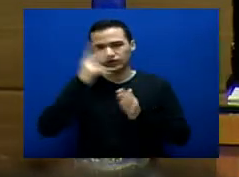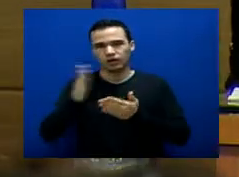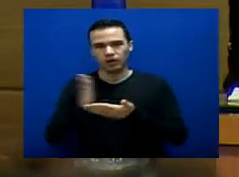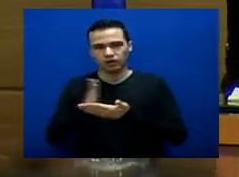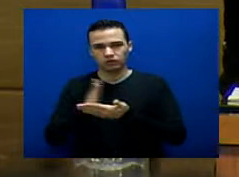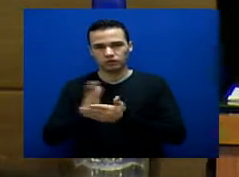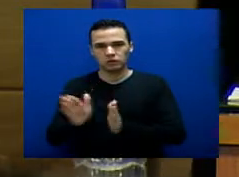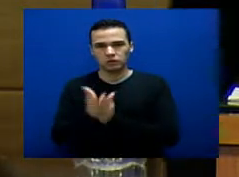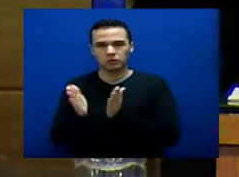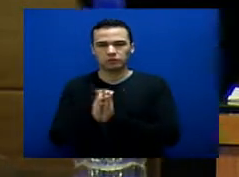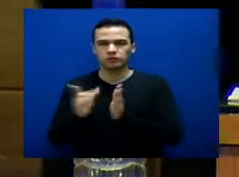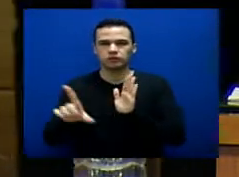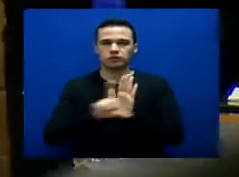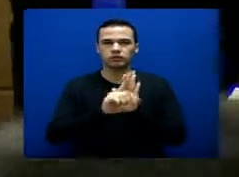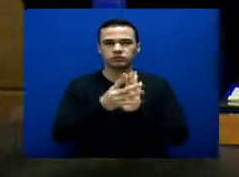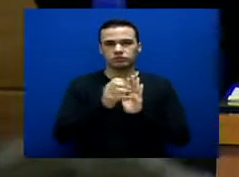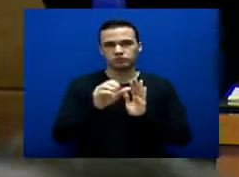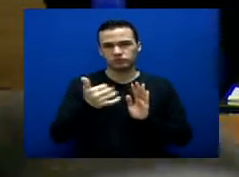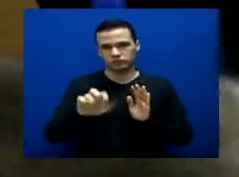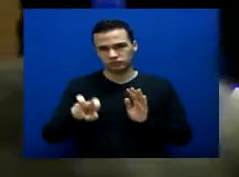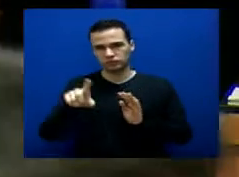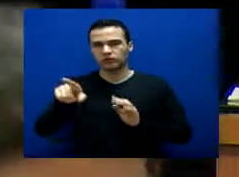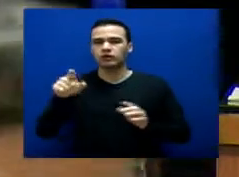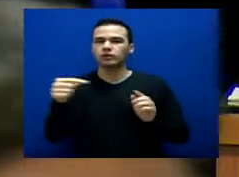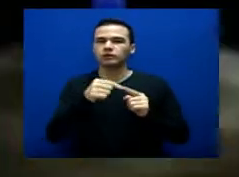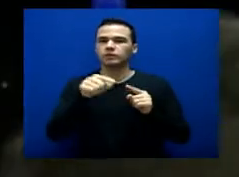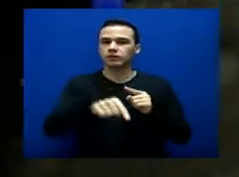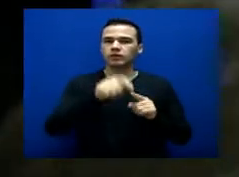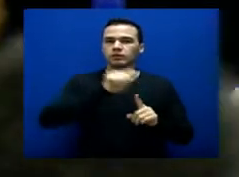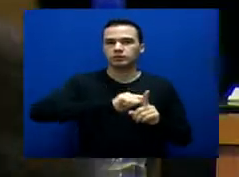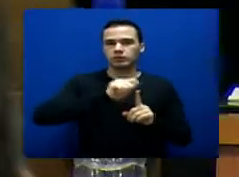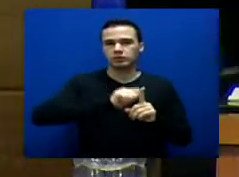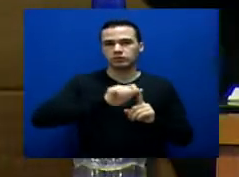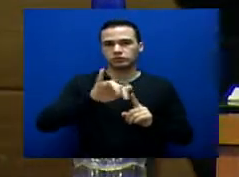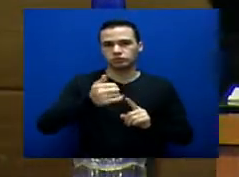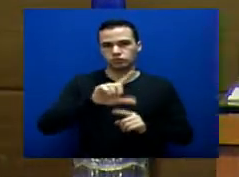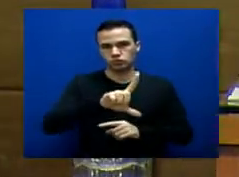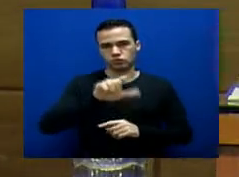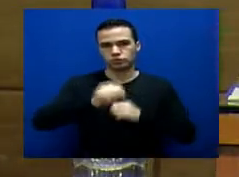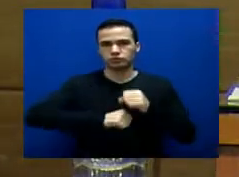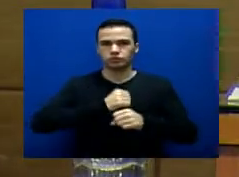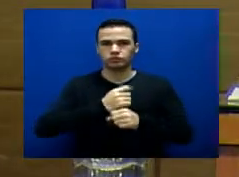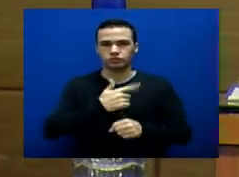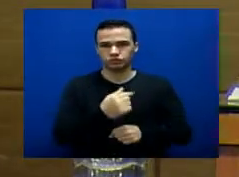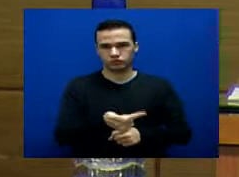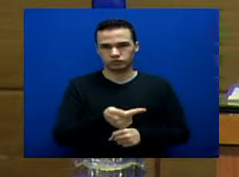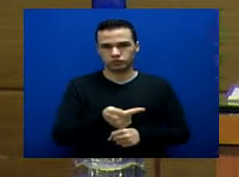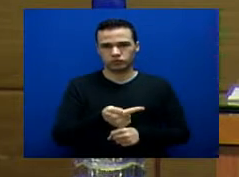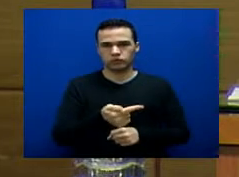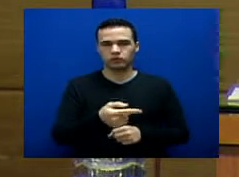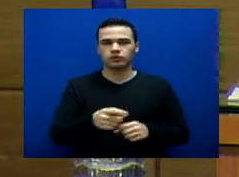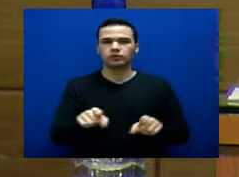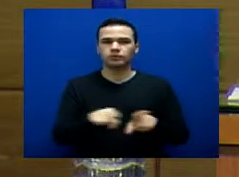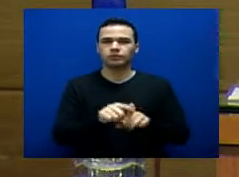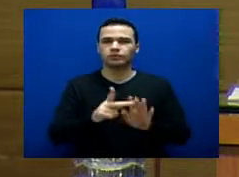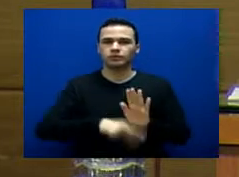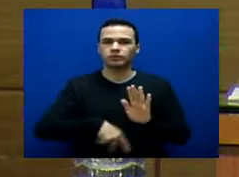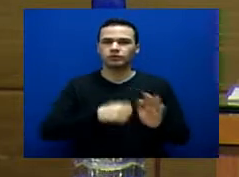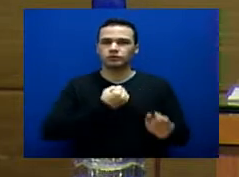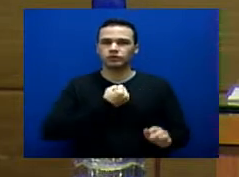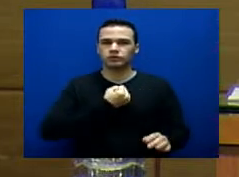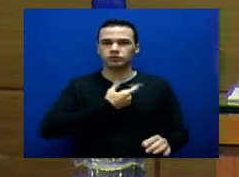da Lei número 4.595 de 94, referente ao mês de julho de 2017. Protocolo